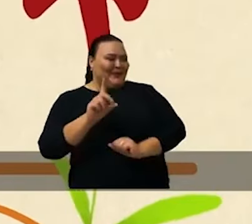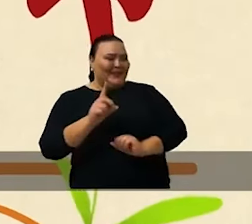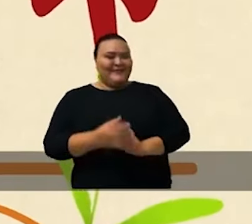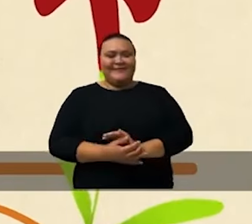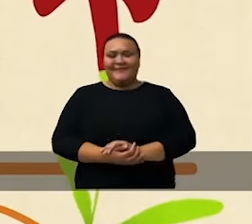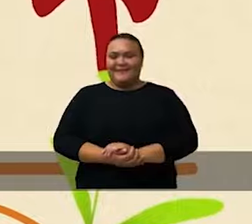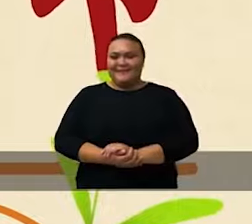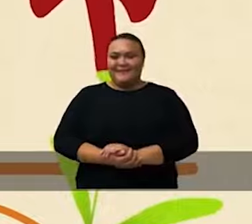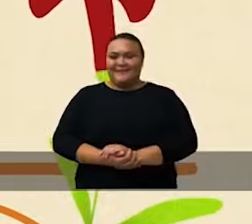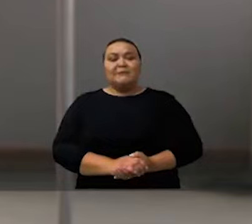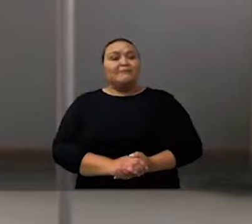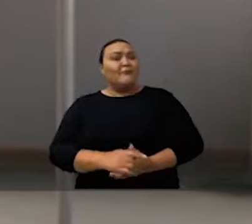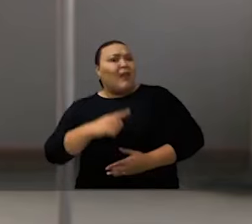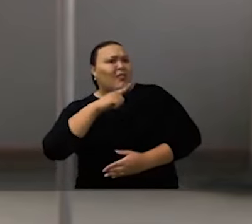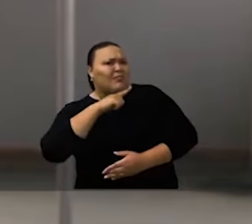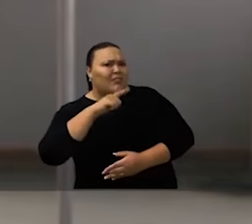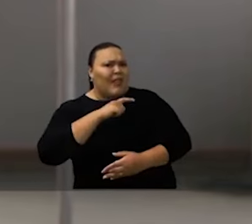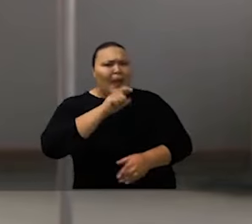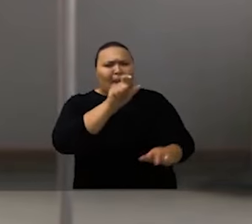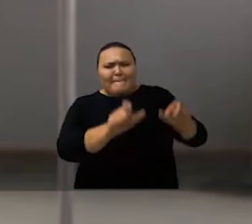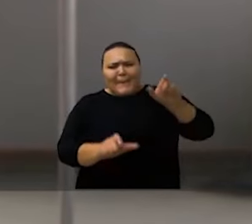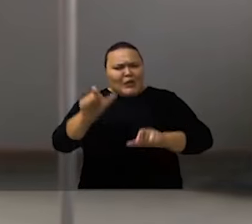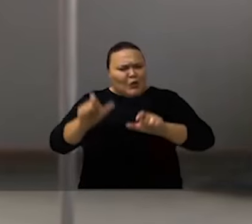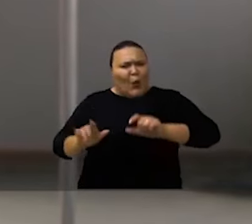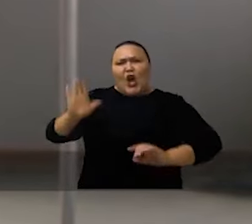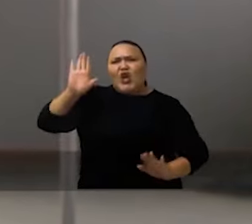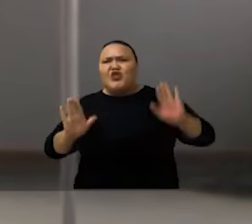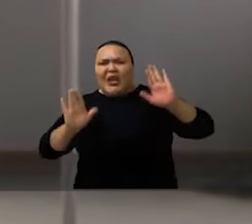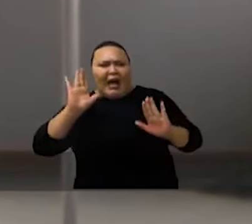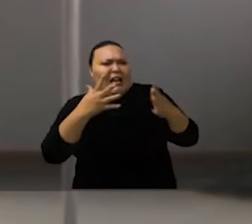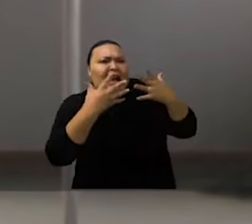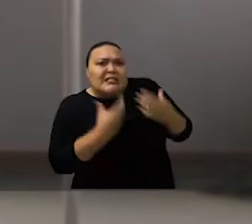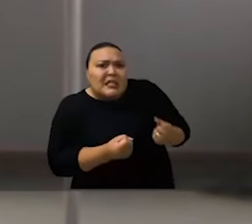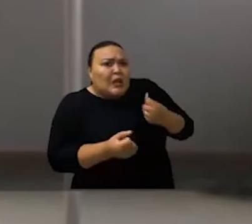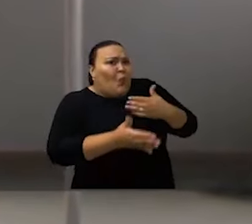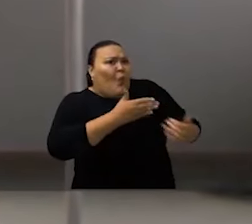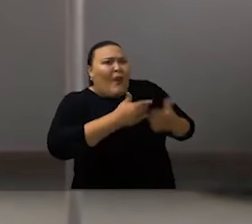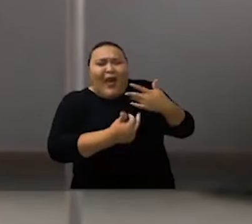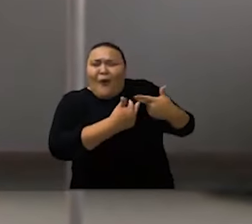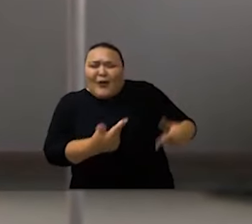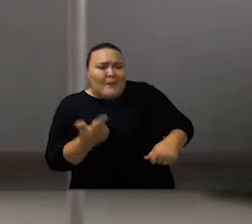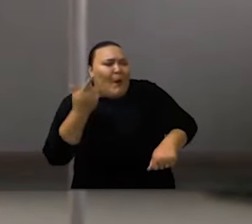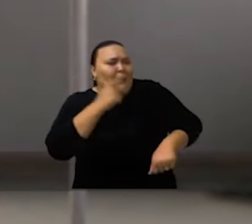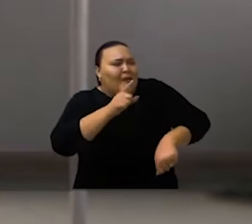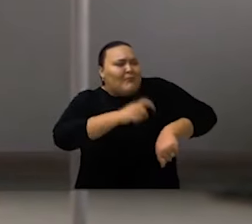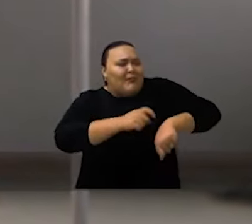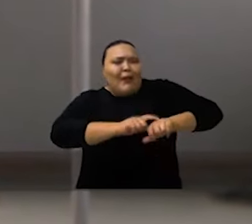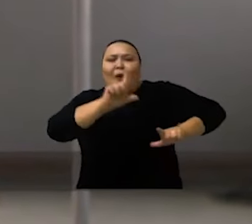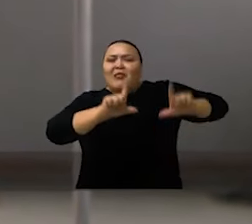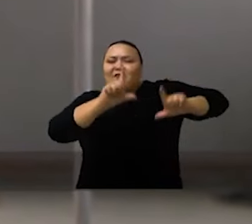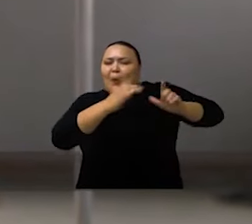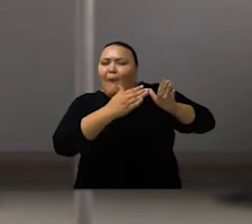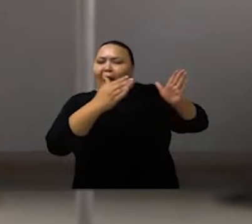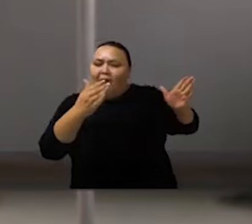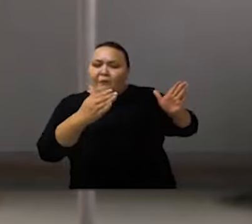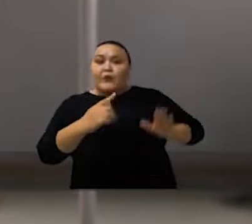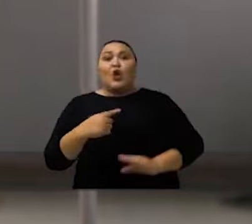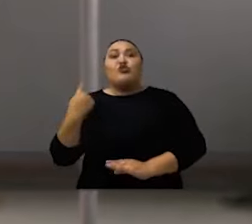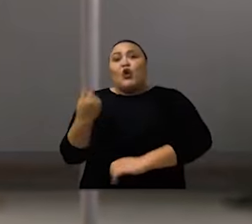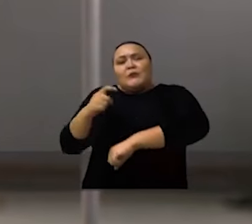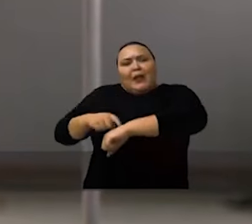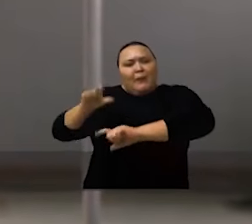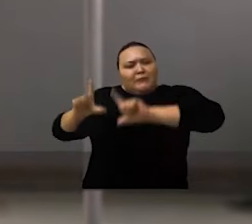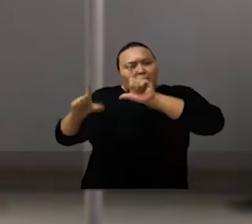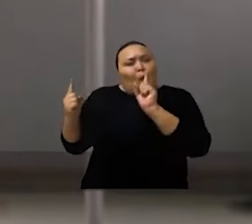Muda com Duda. Enquanto muitos fazem de tudo para garantir mais tempo de TV, nosso tempo aqui vai